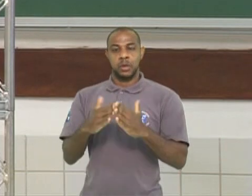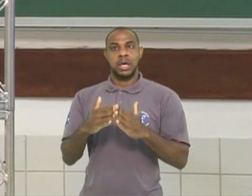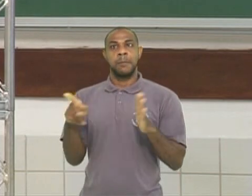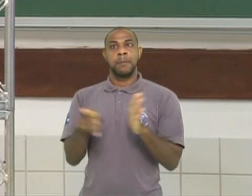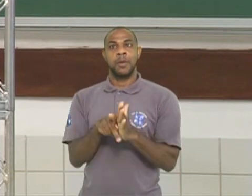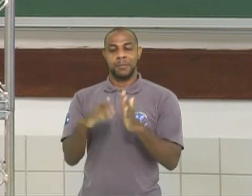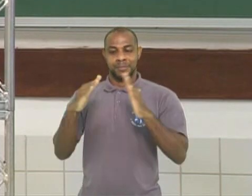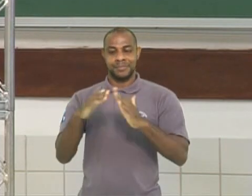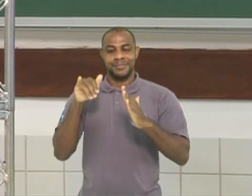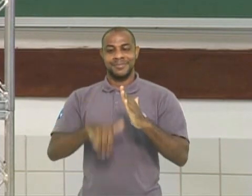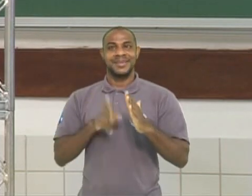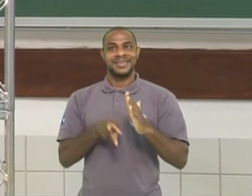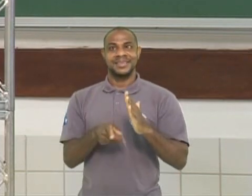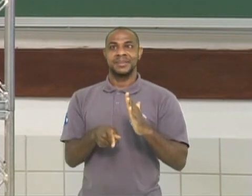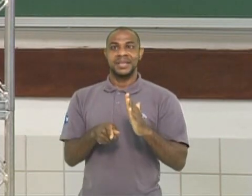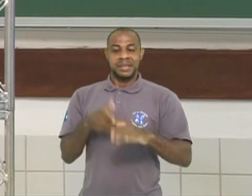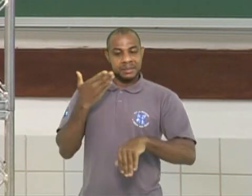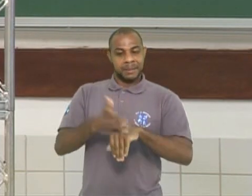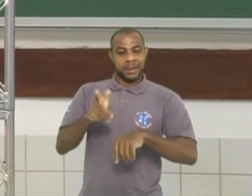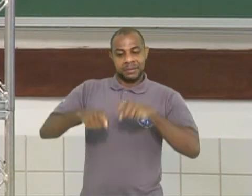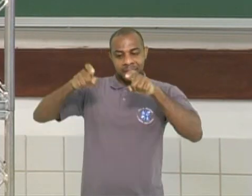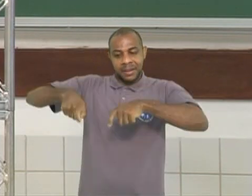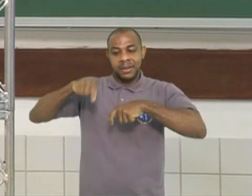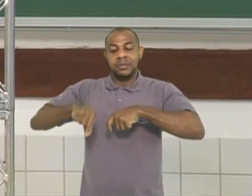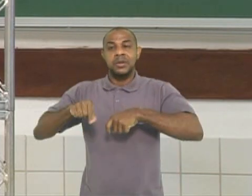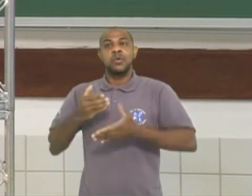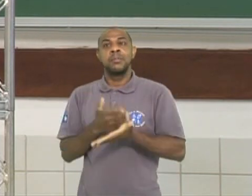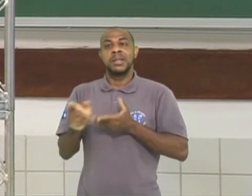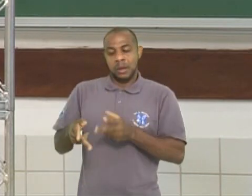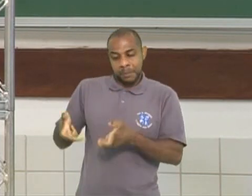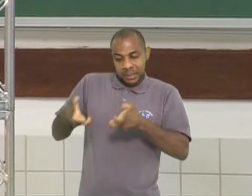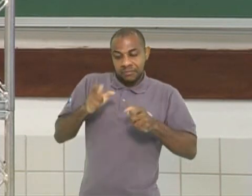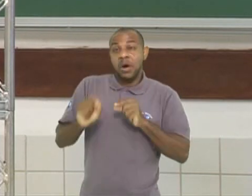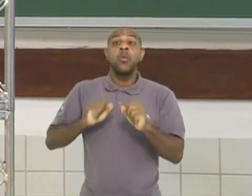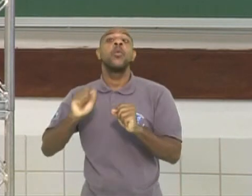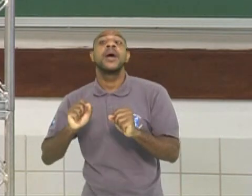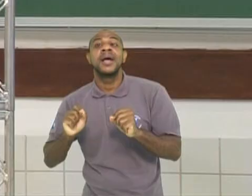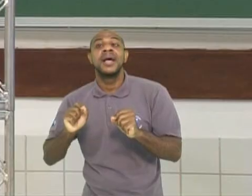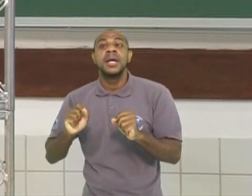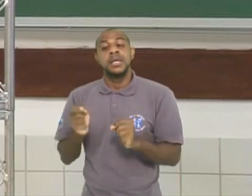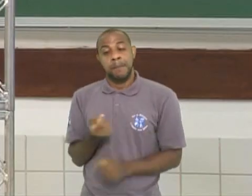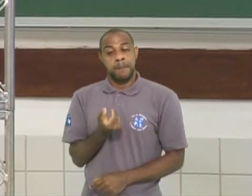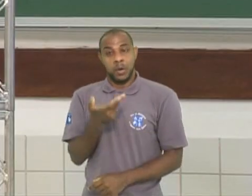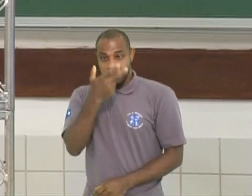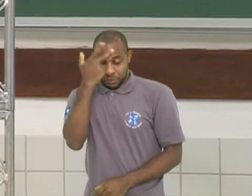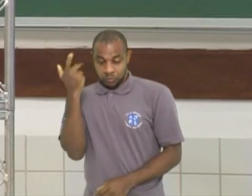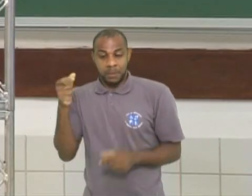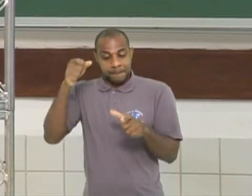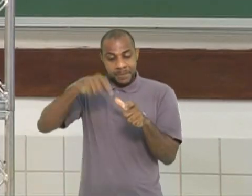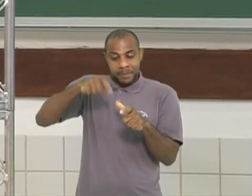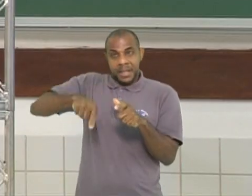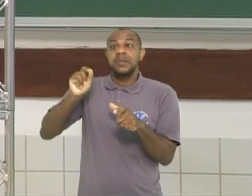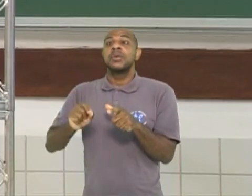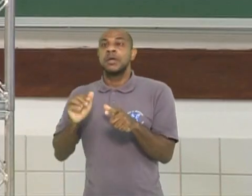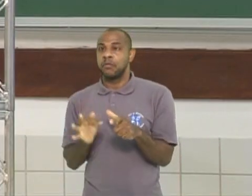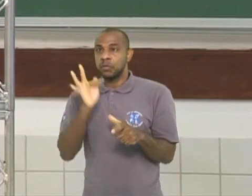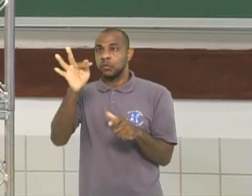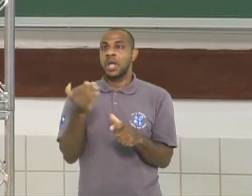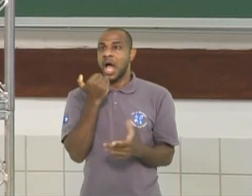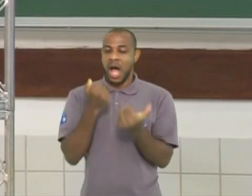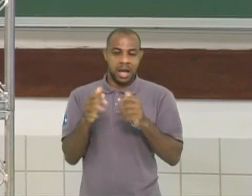fixo. E ali na prática da agricultura, ele começa a observar que poucas pessoas plantam para que toda